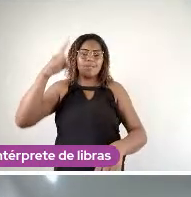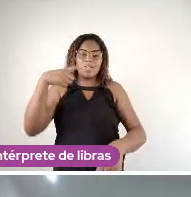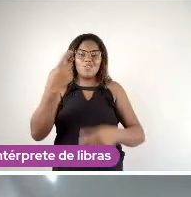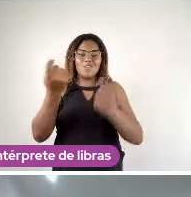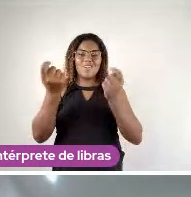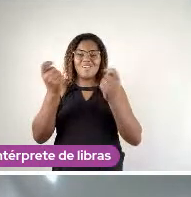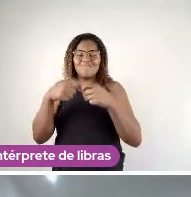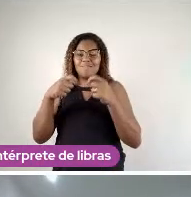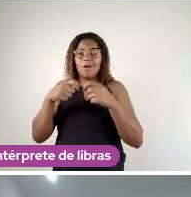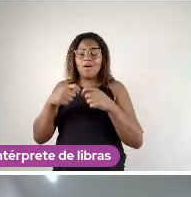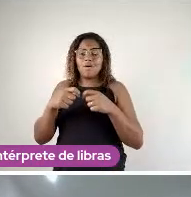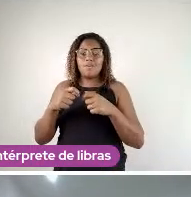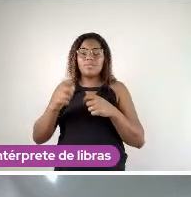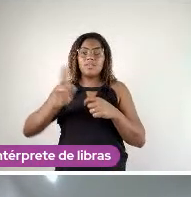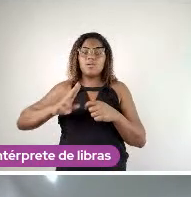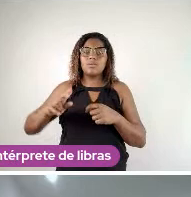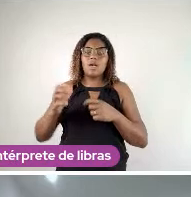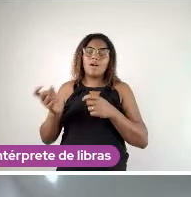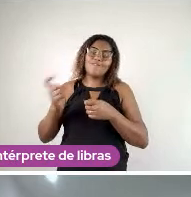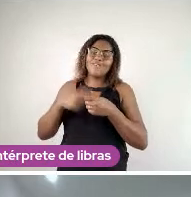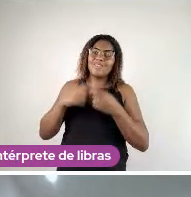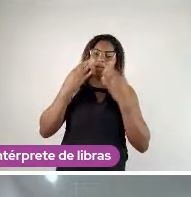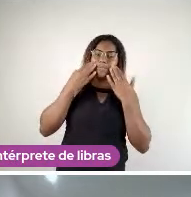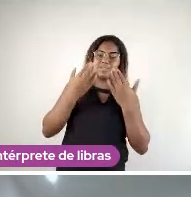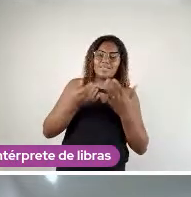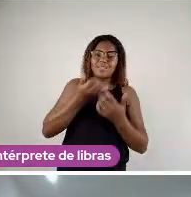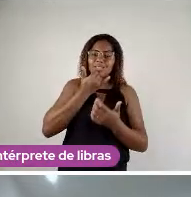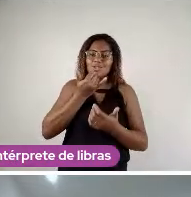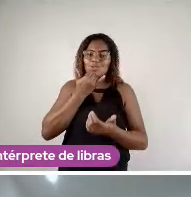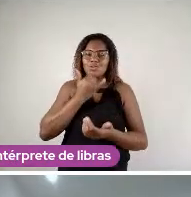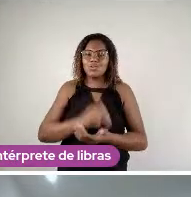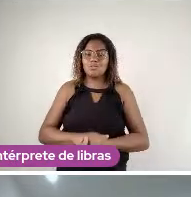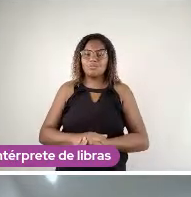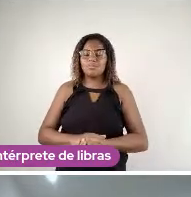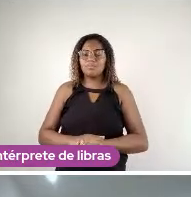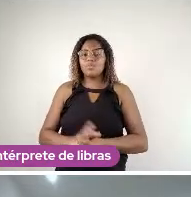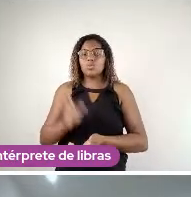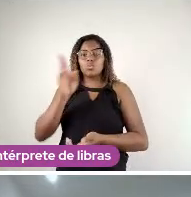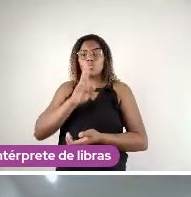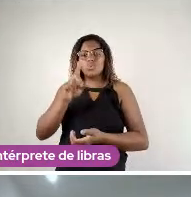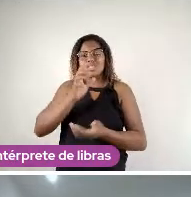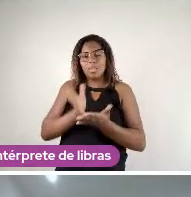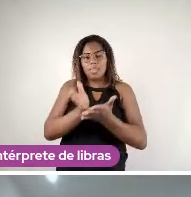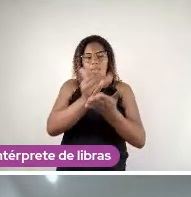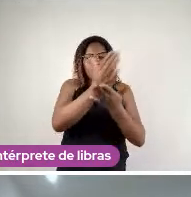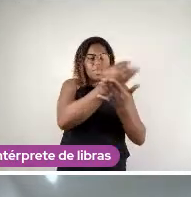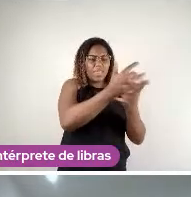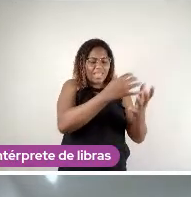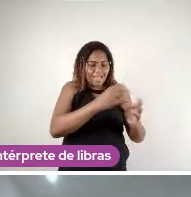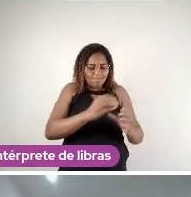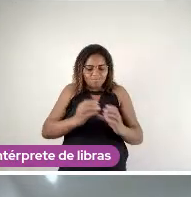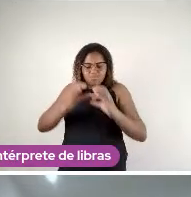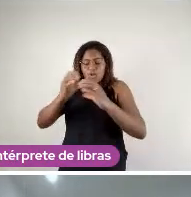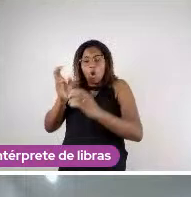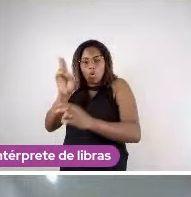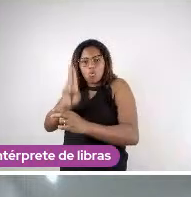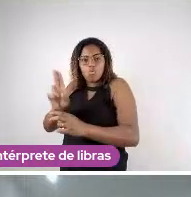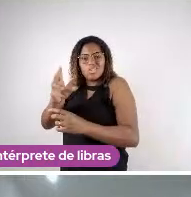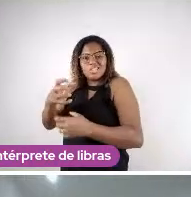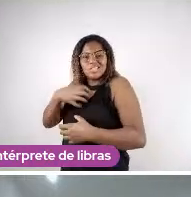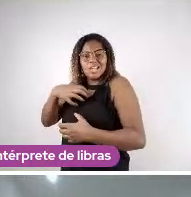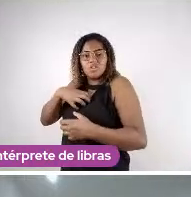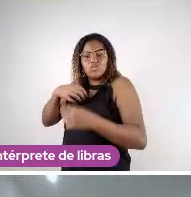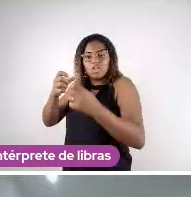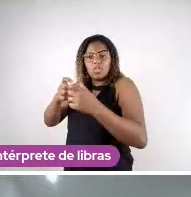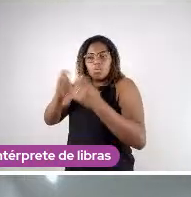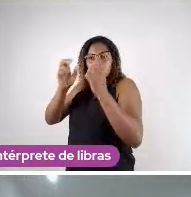utilizar, deixa eu voltar aqui para a apresentação, desculpa, utilizar esses dados e essa sensorização de uma forma mais ampla